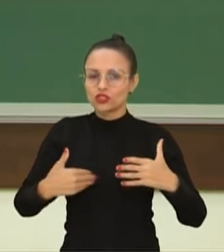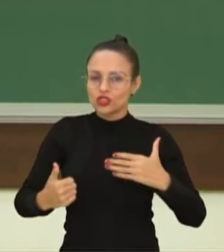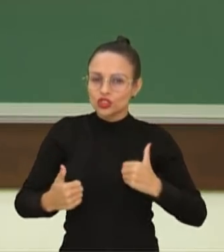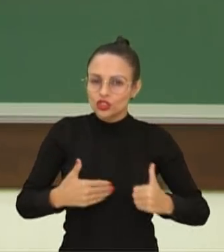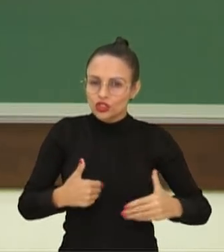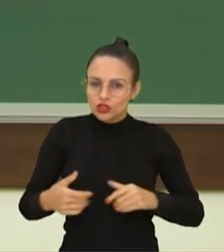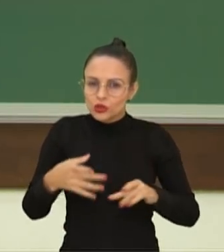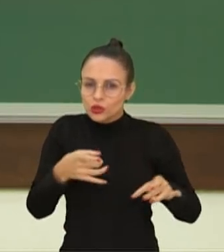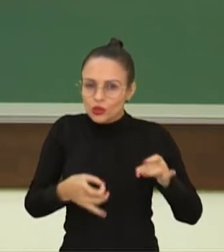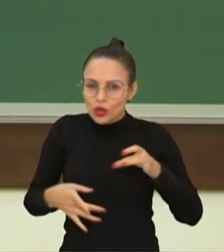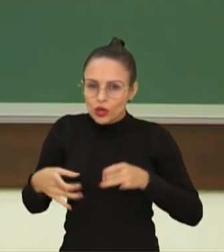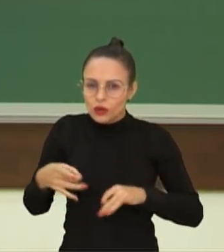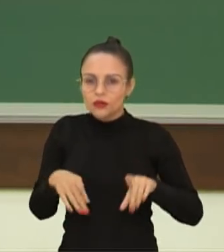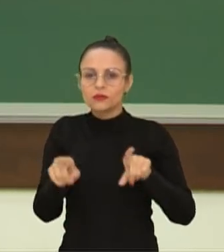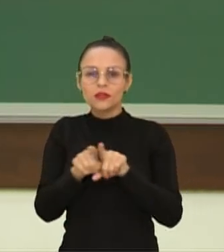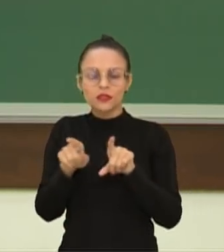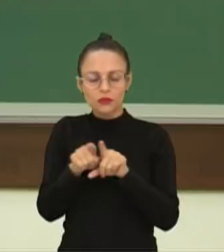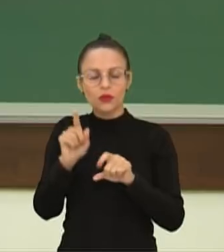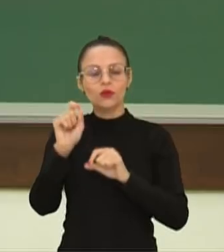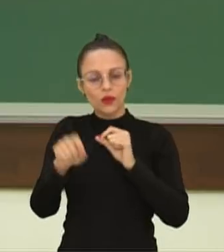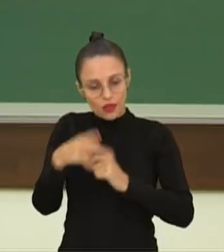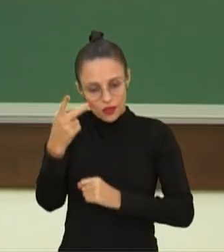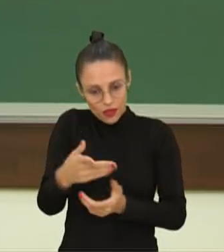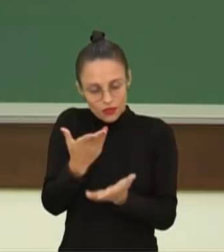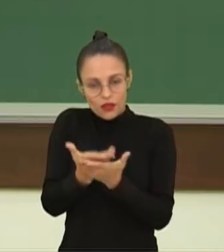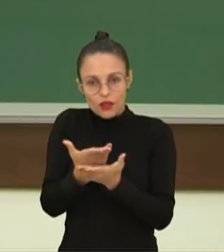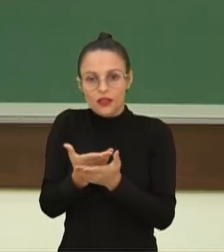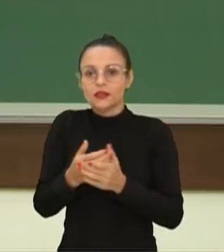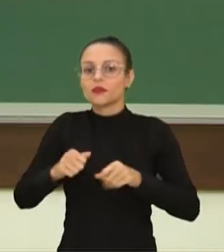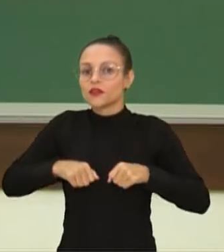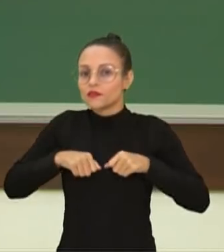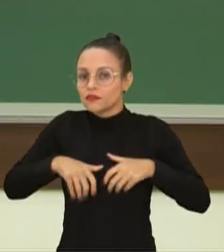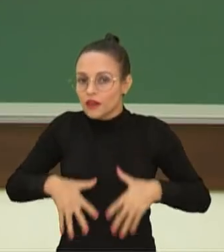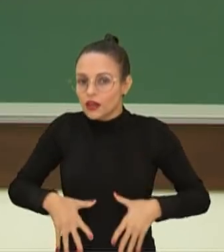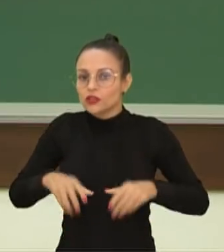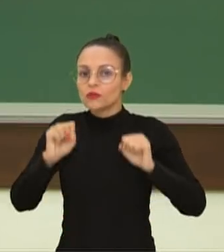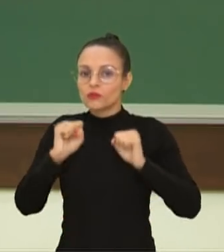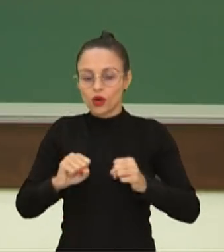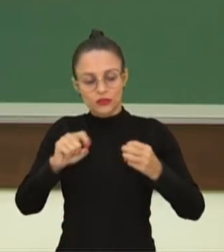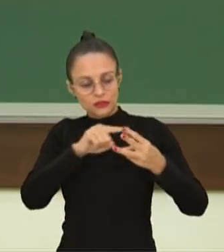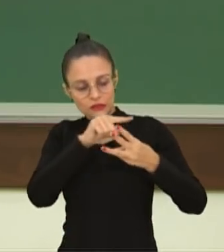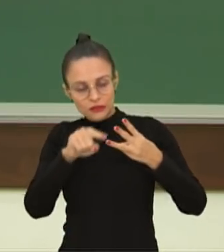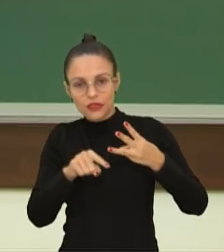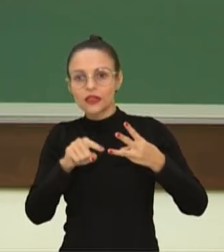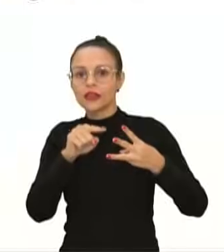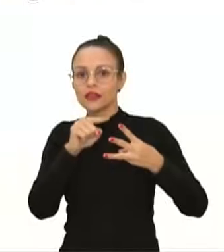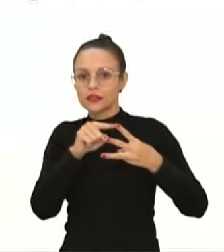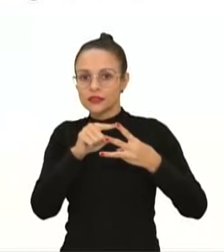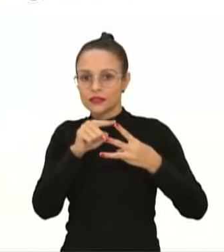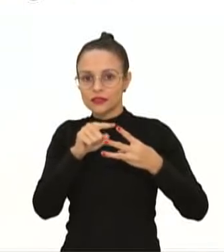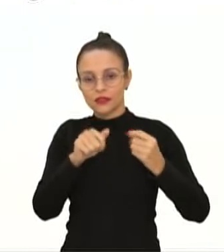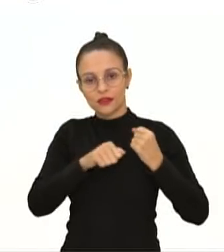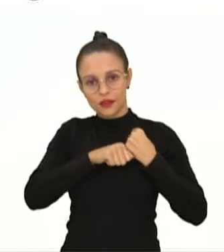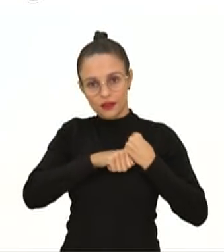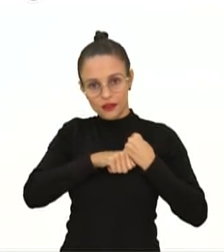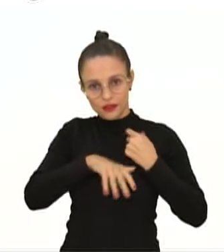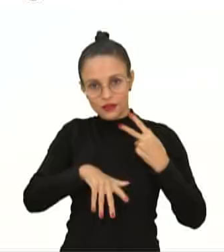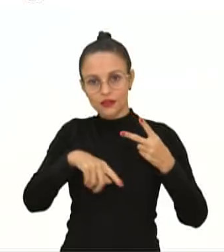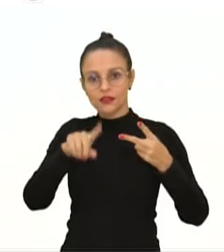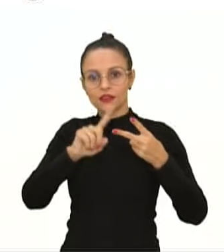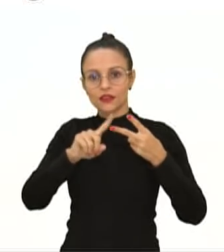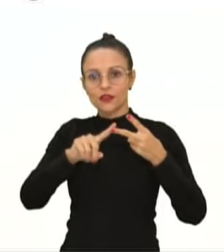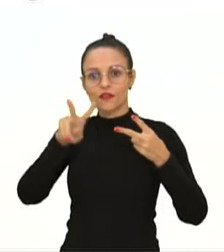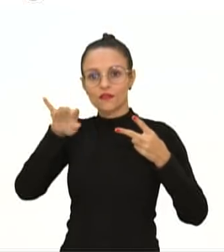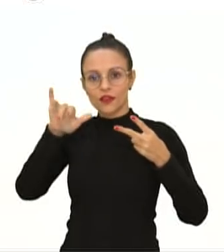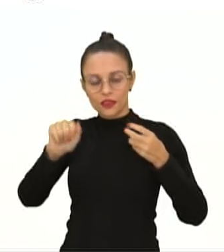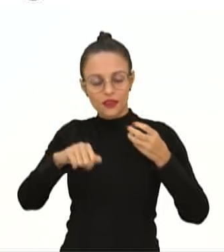corpo também. Nós vimos ainda nessa aula que os vasos sanguíneos podem ser de 3 tipos: as artérias, as